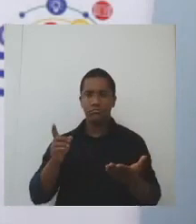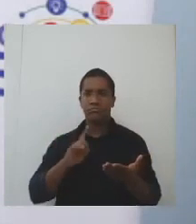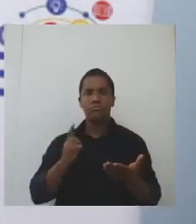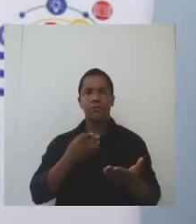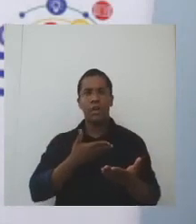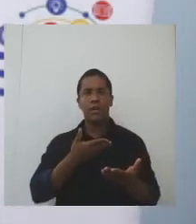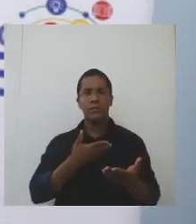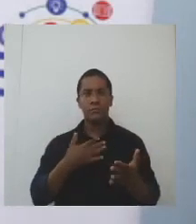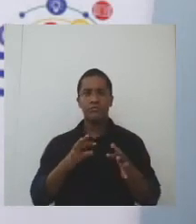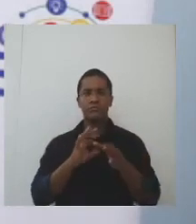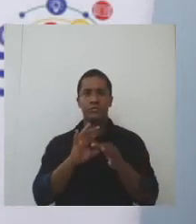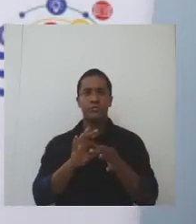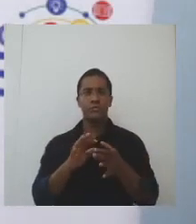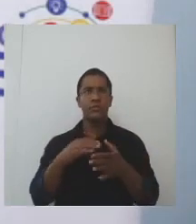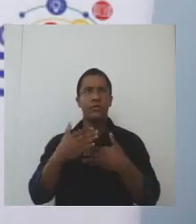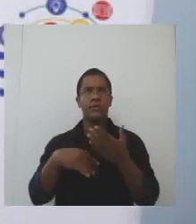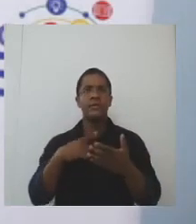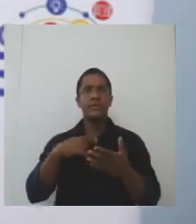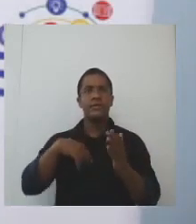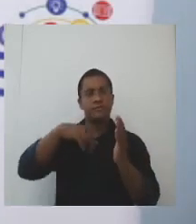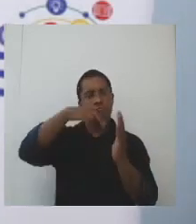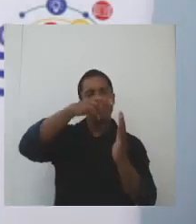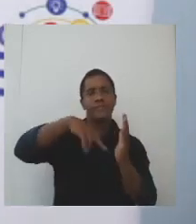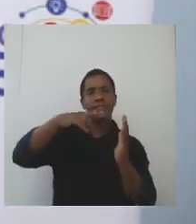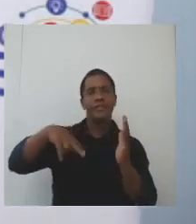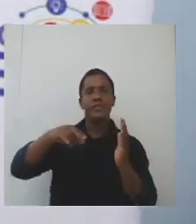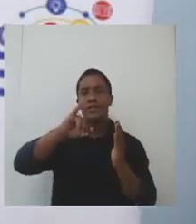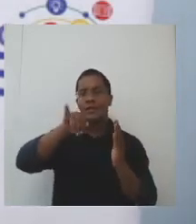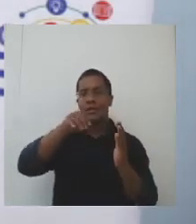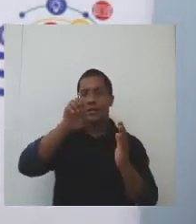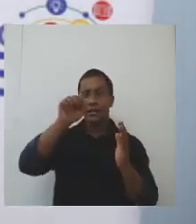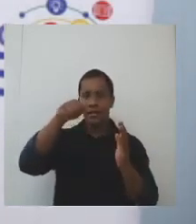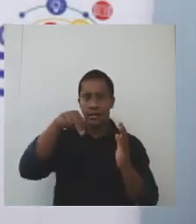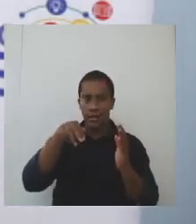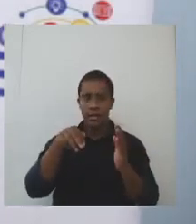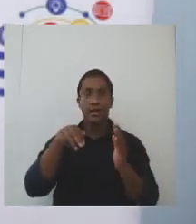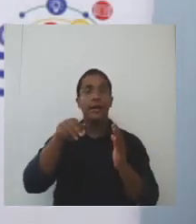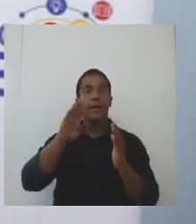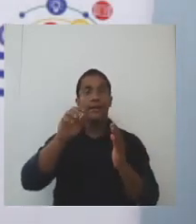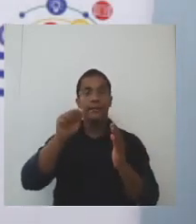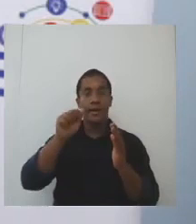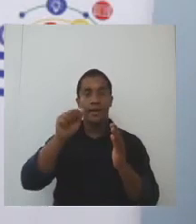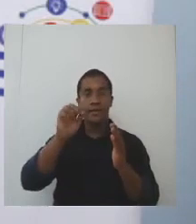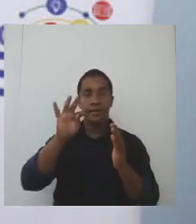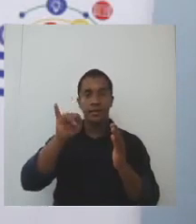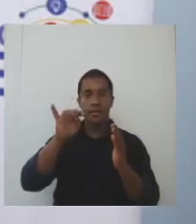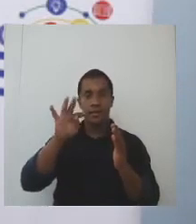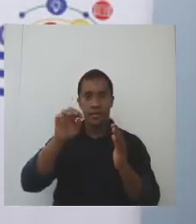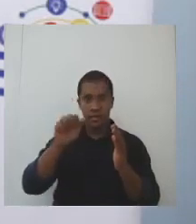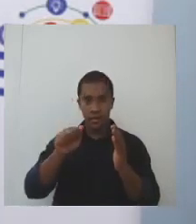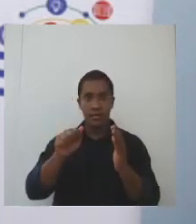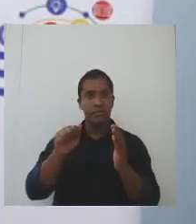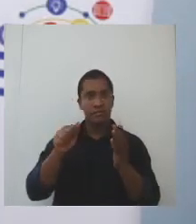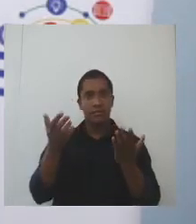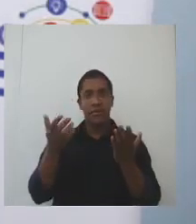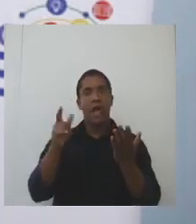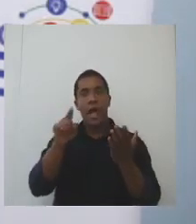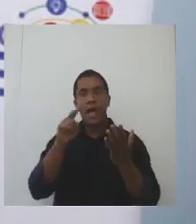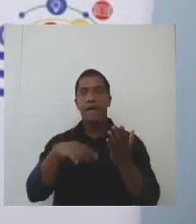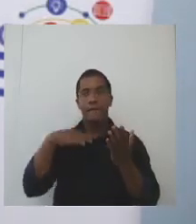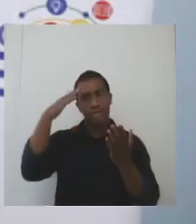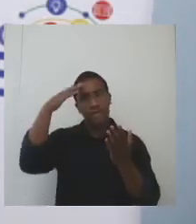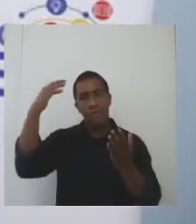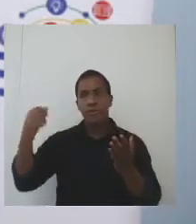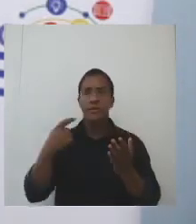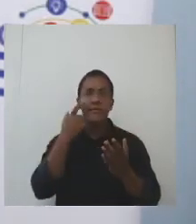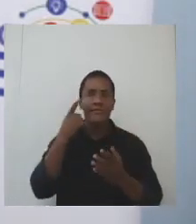Entre eles nós vamos ter o pintor famoso Jean-Baptiste Debré, e também outros que vieram, como Rugendas e tantos na história.